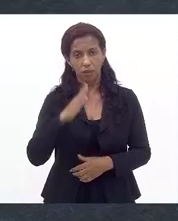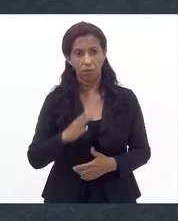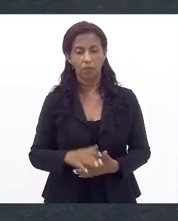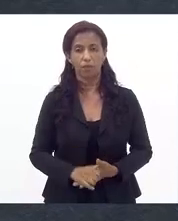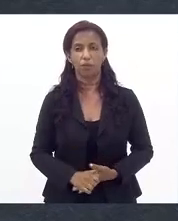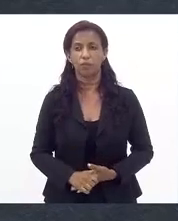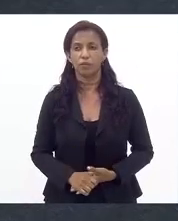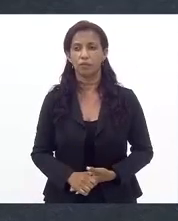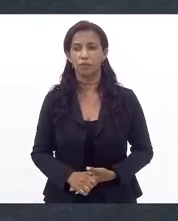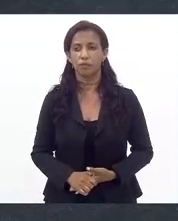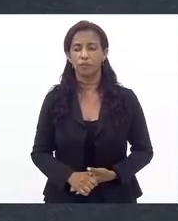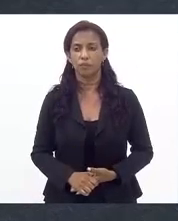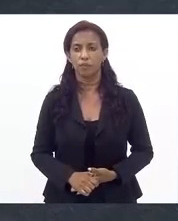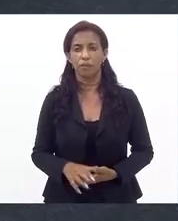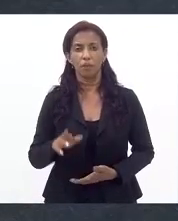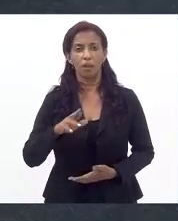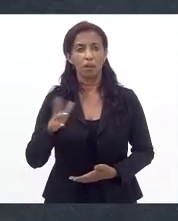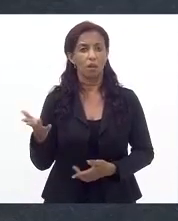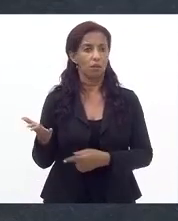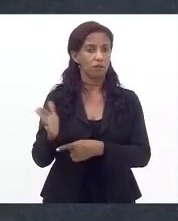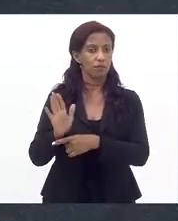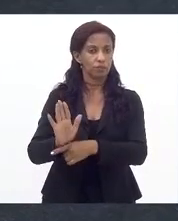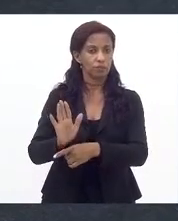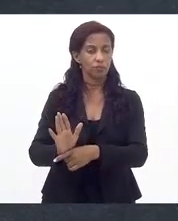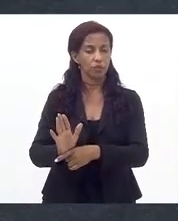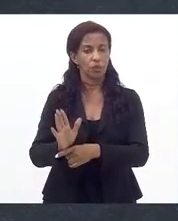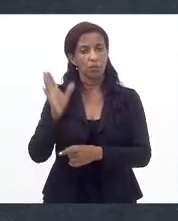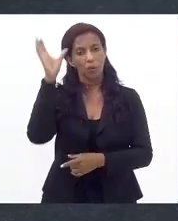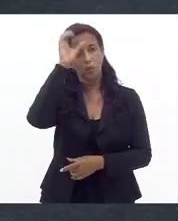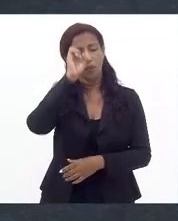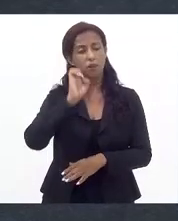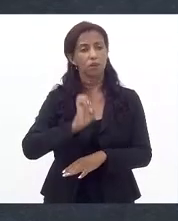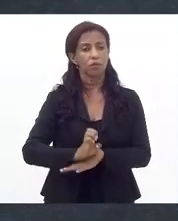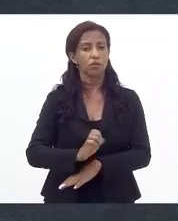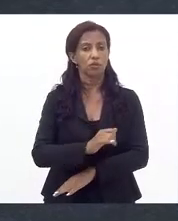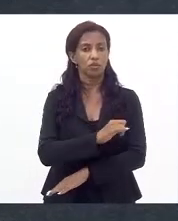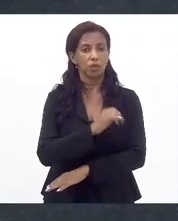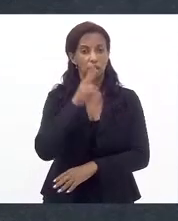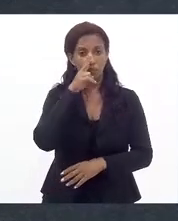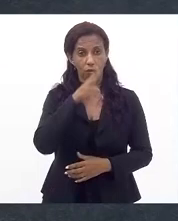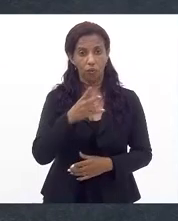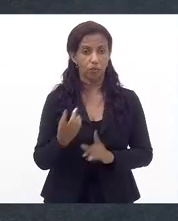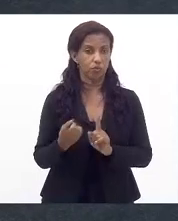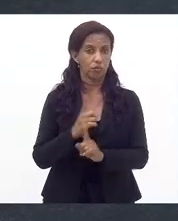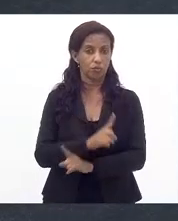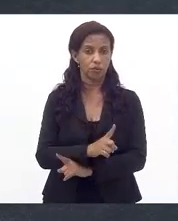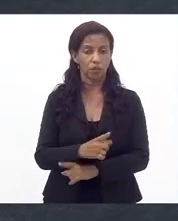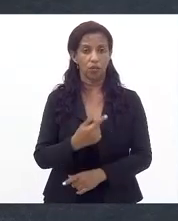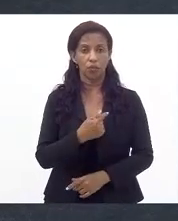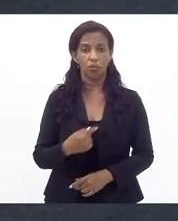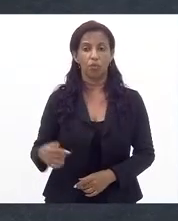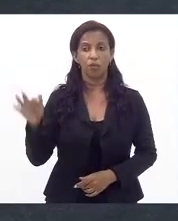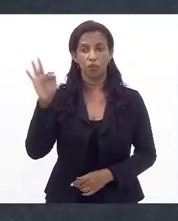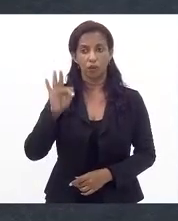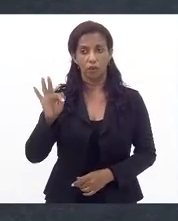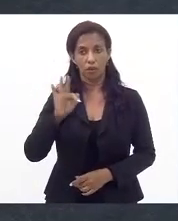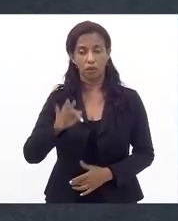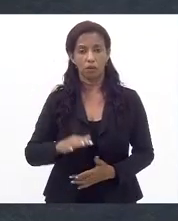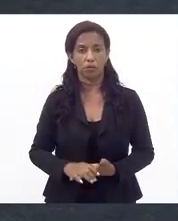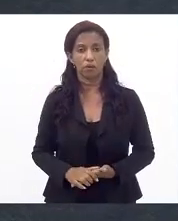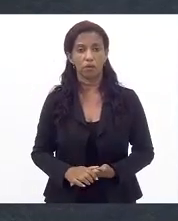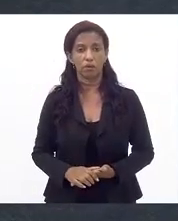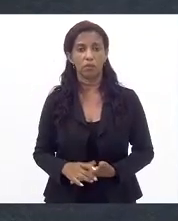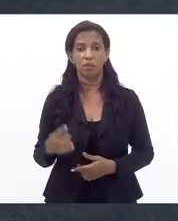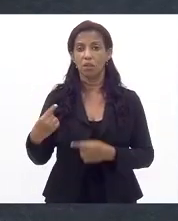é no momento do Brasil não favorece uma concepção de estado forte ao contrário por parte do governo federal e concluir